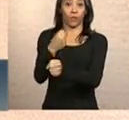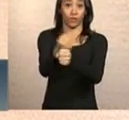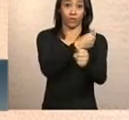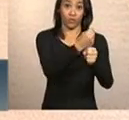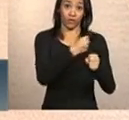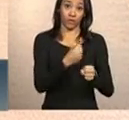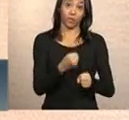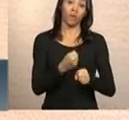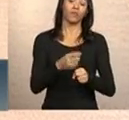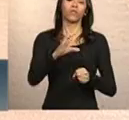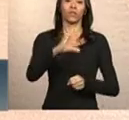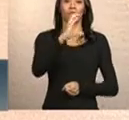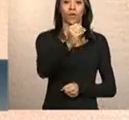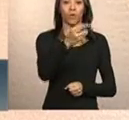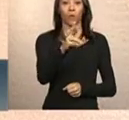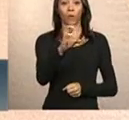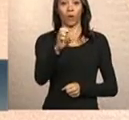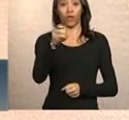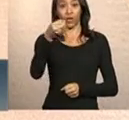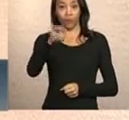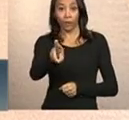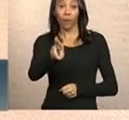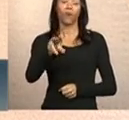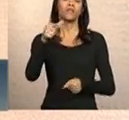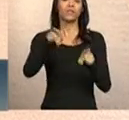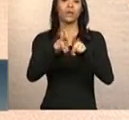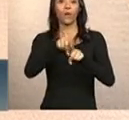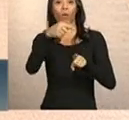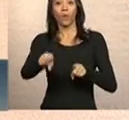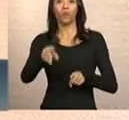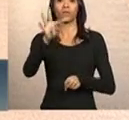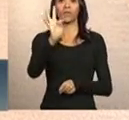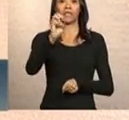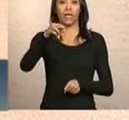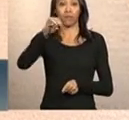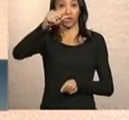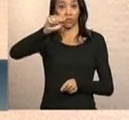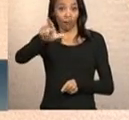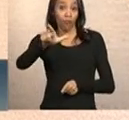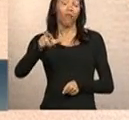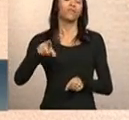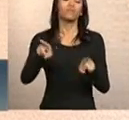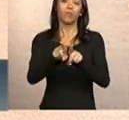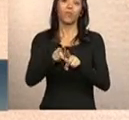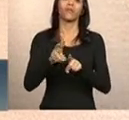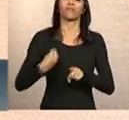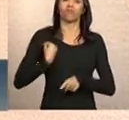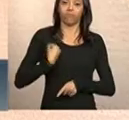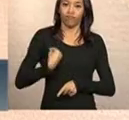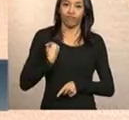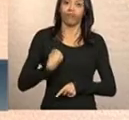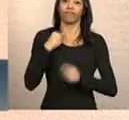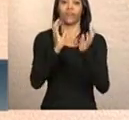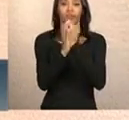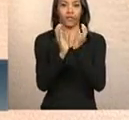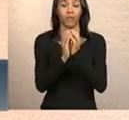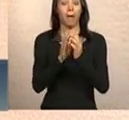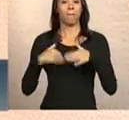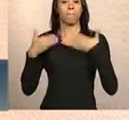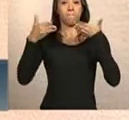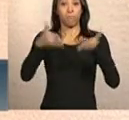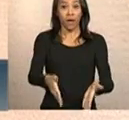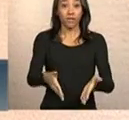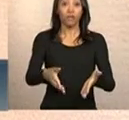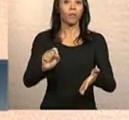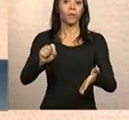oeste do corredor Via Mangue e também passa pelo terminal Cosme Damião. Ainda em Recife, a presidenta participa da